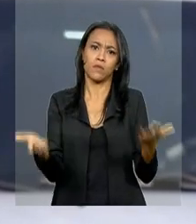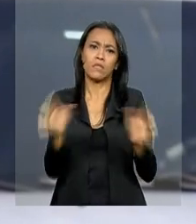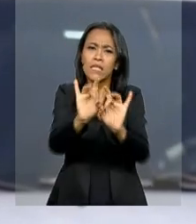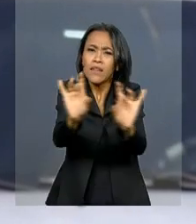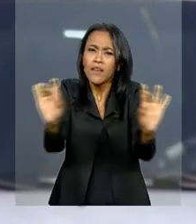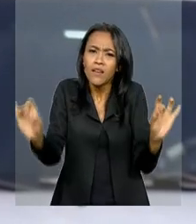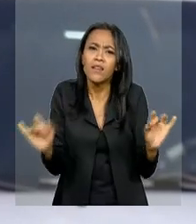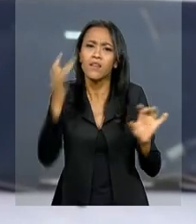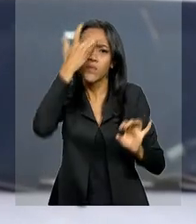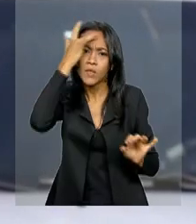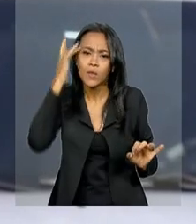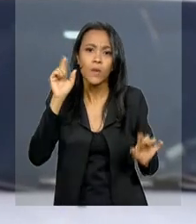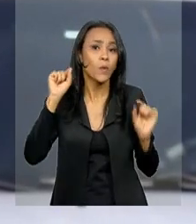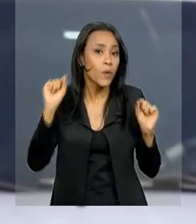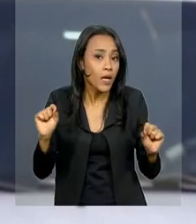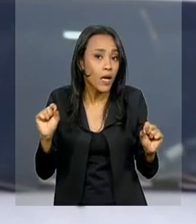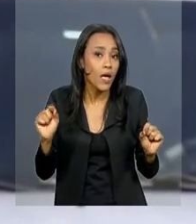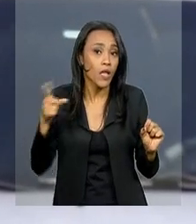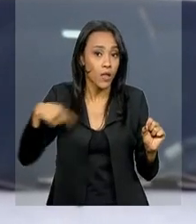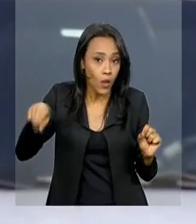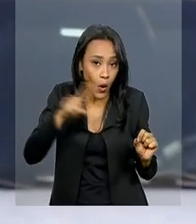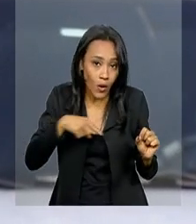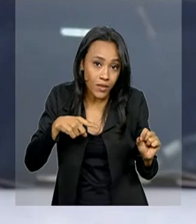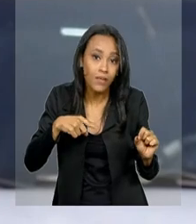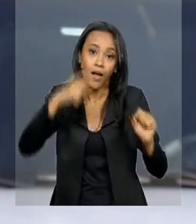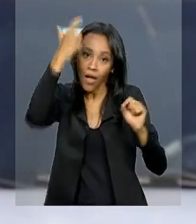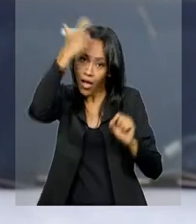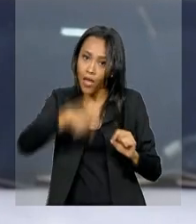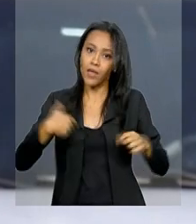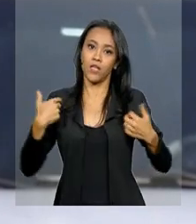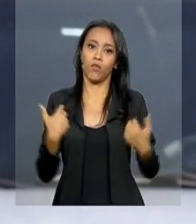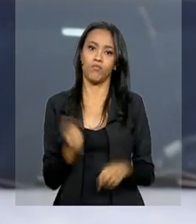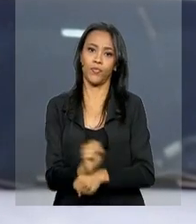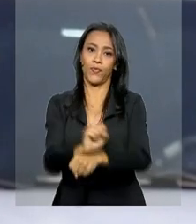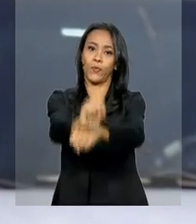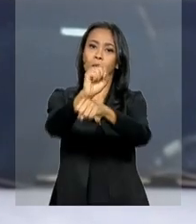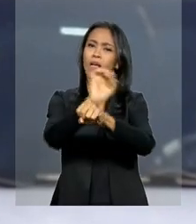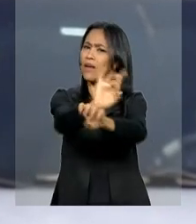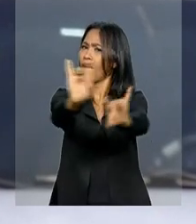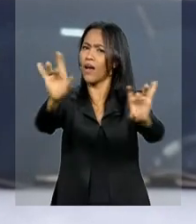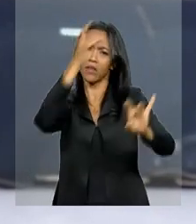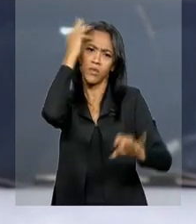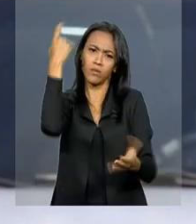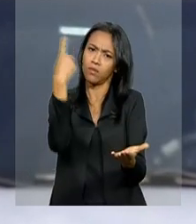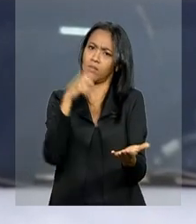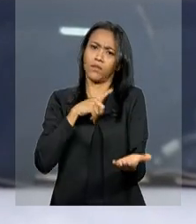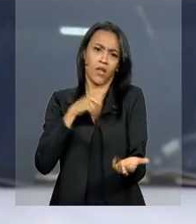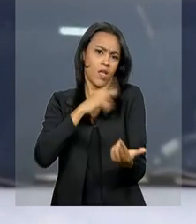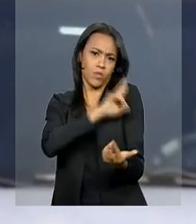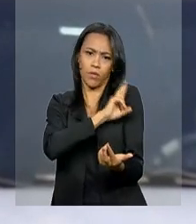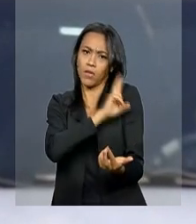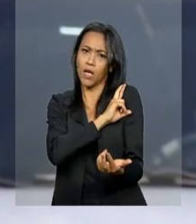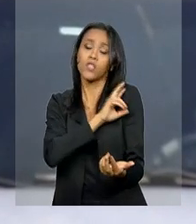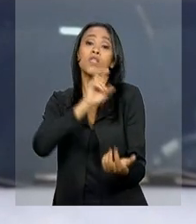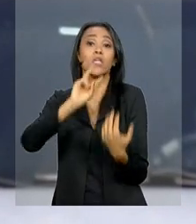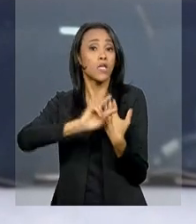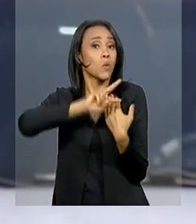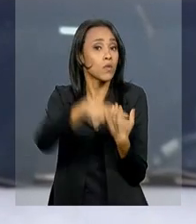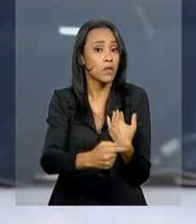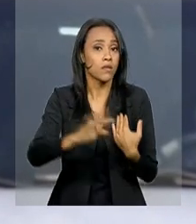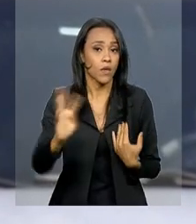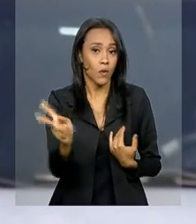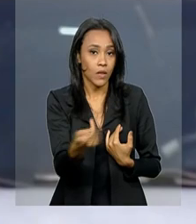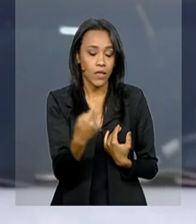usuário, a mensagem é nós somos o trânsito, porque cada um é responsável pelos seus atos e as consequências dos acidentes